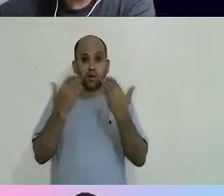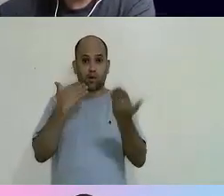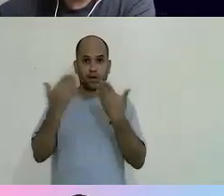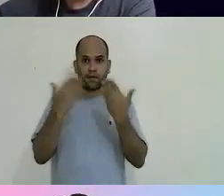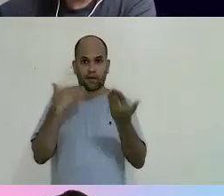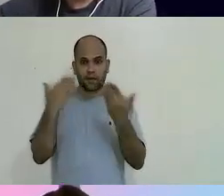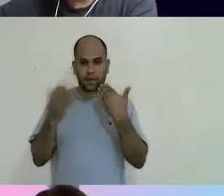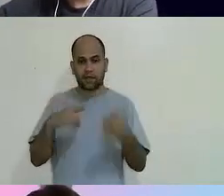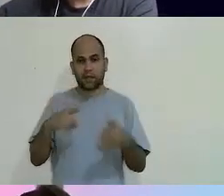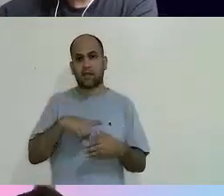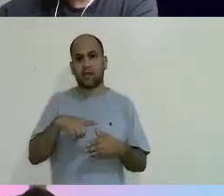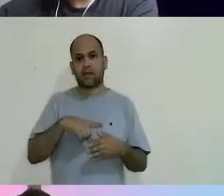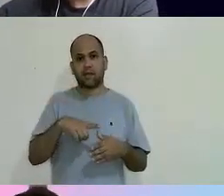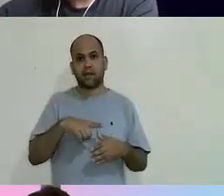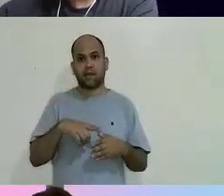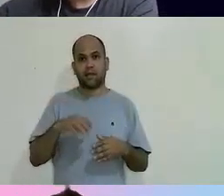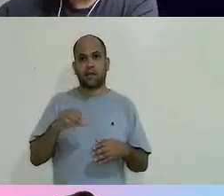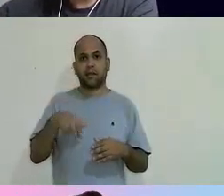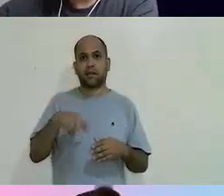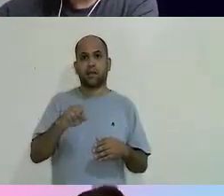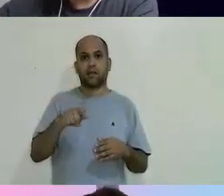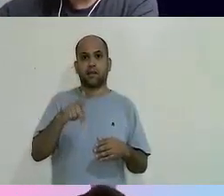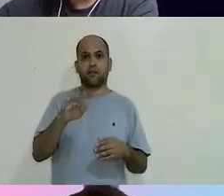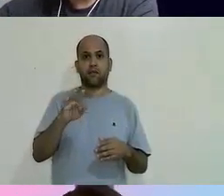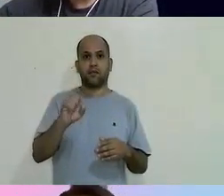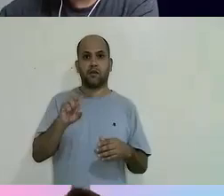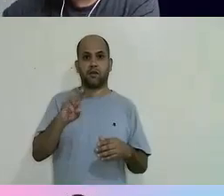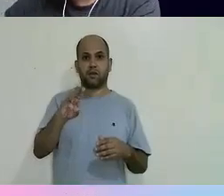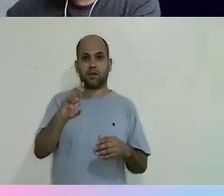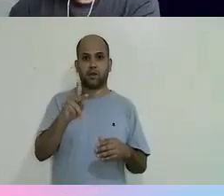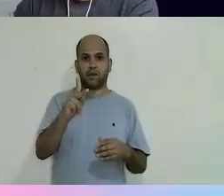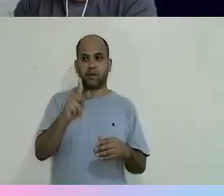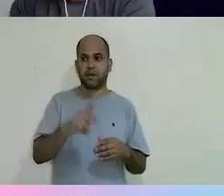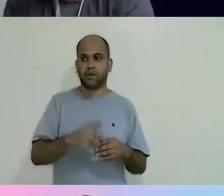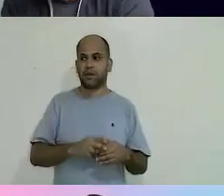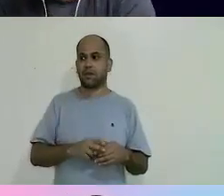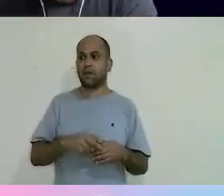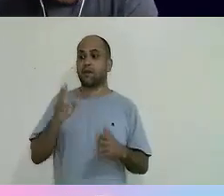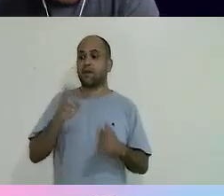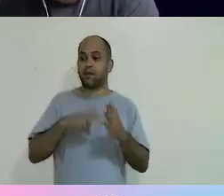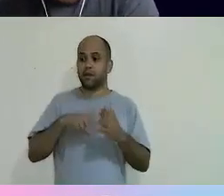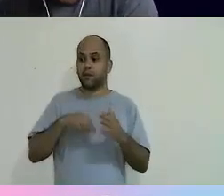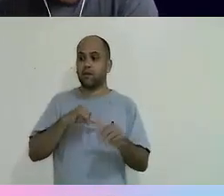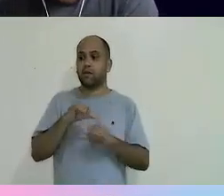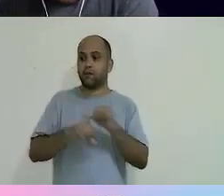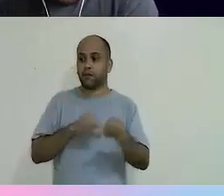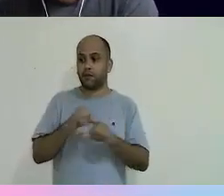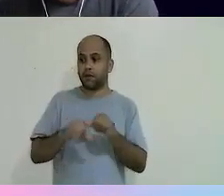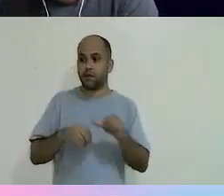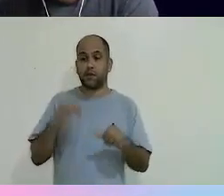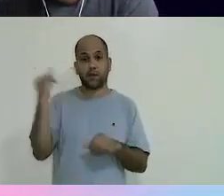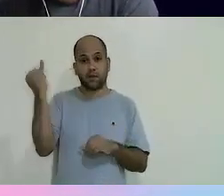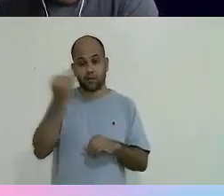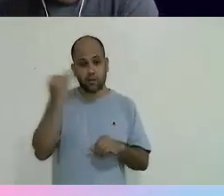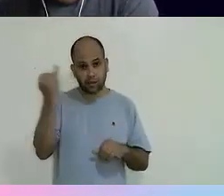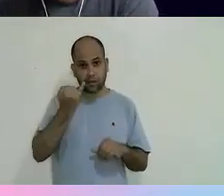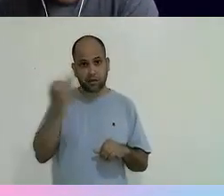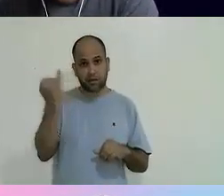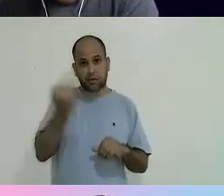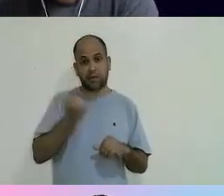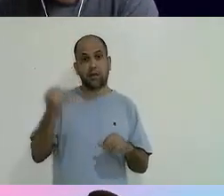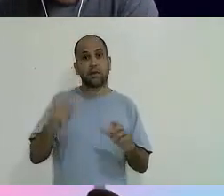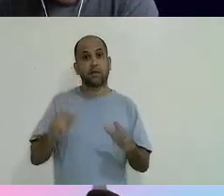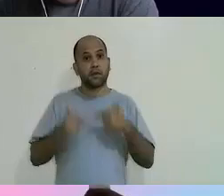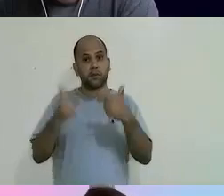alguma coisa, de um networking vem alguma coisa, de um post que você leu vem alguma coisa. O importante é se colocar em